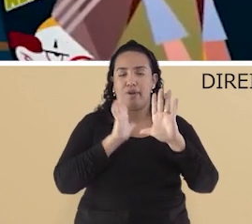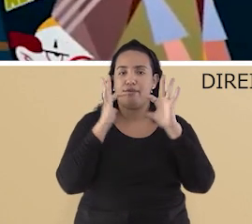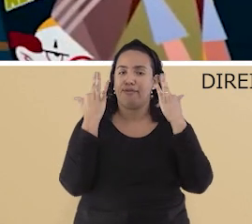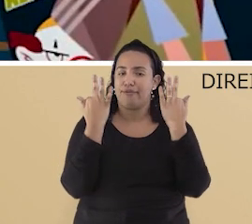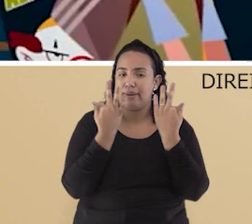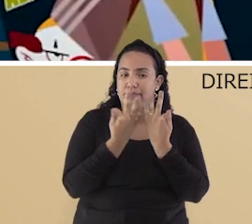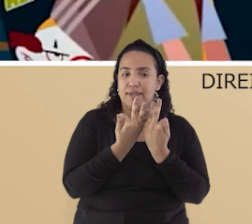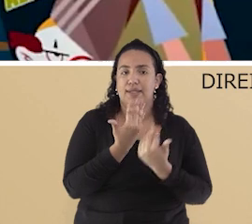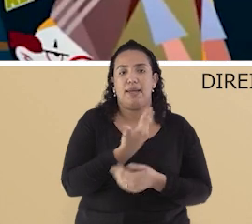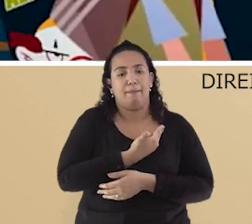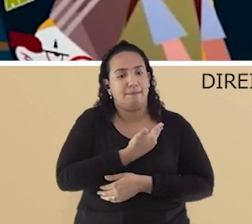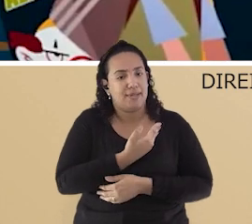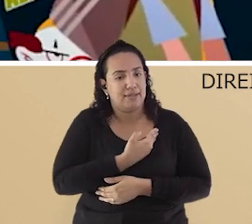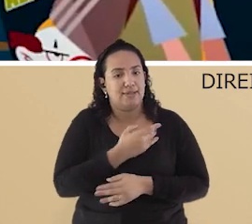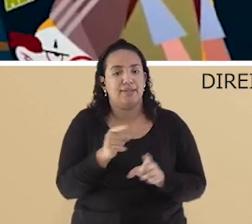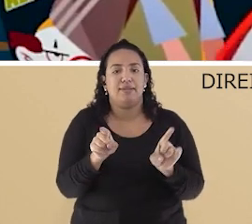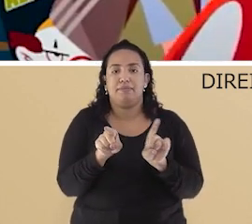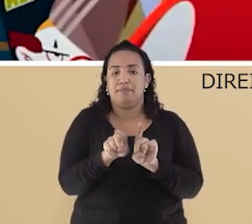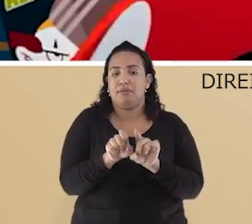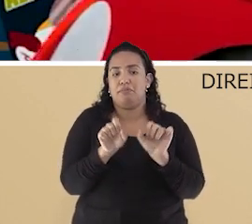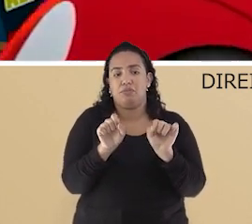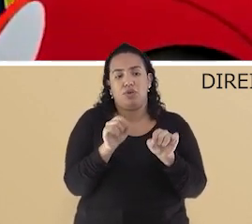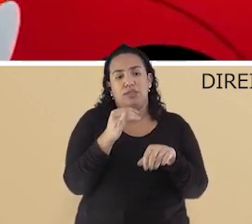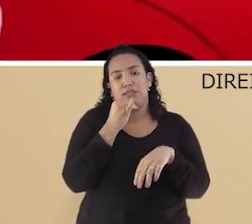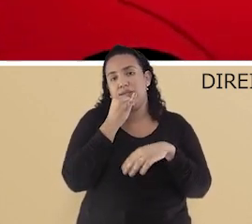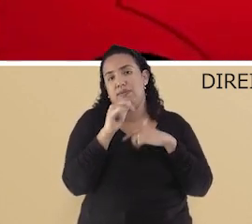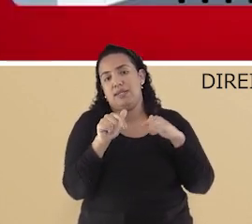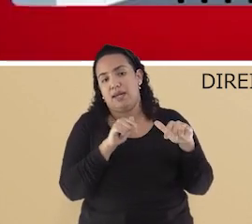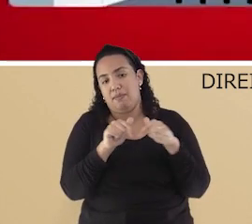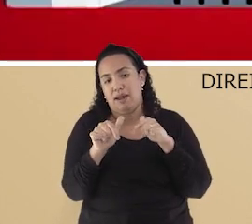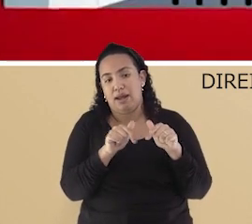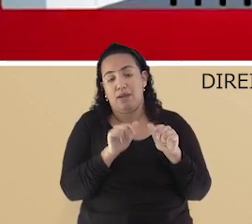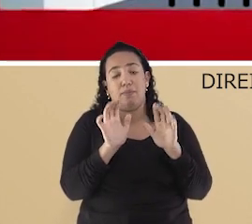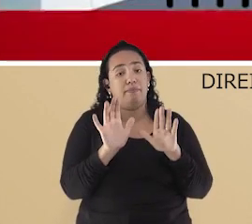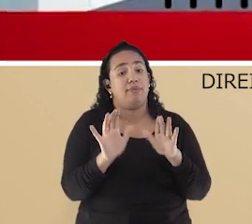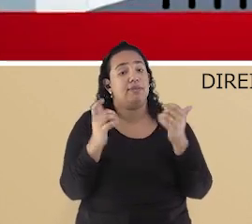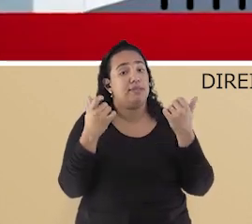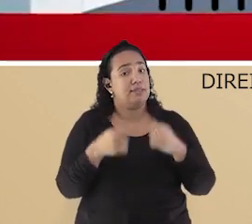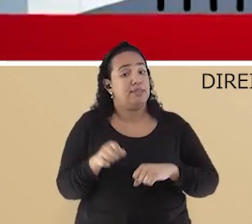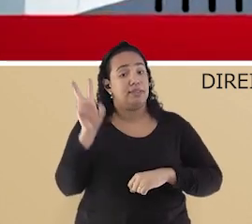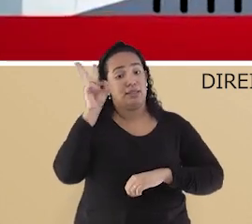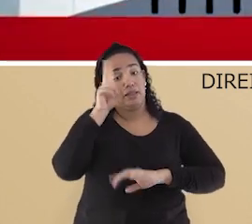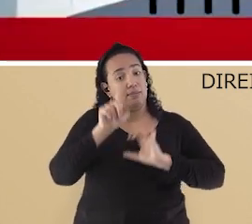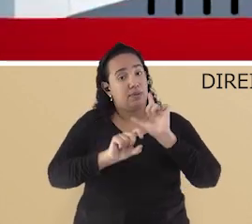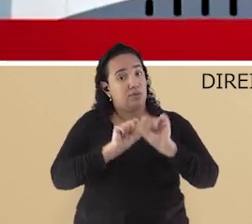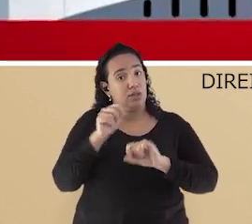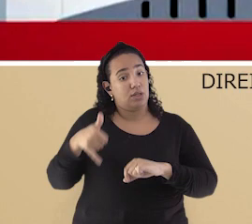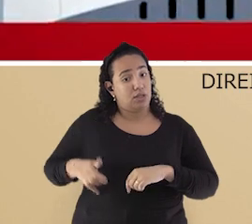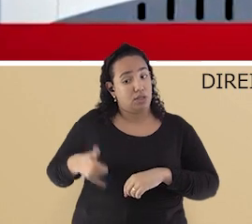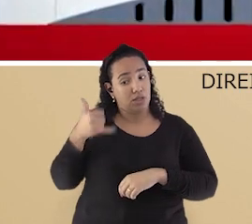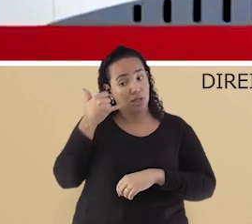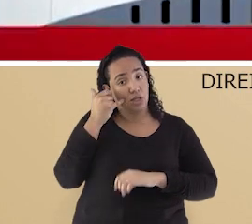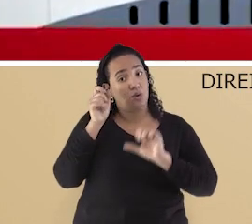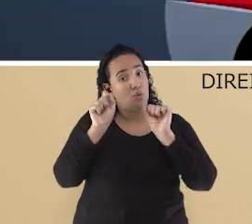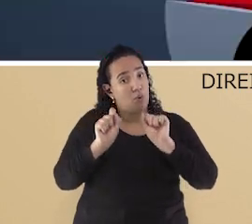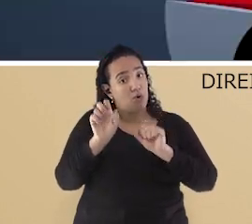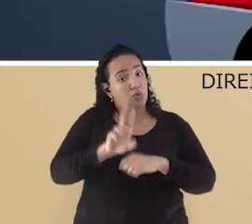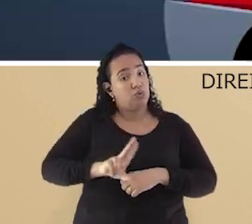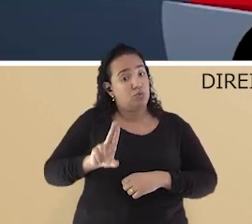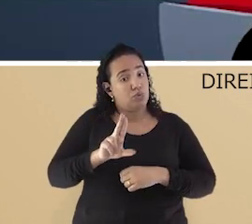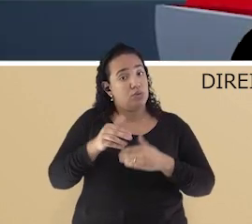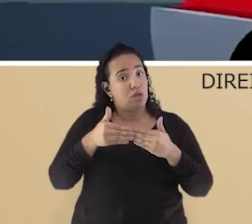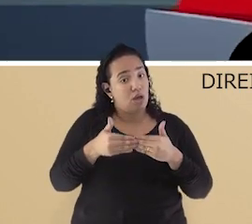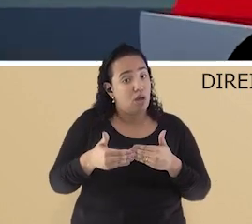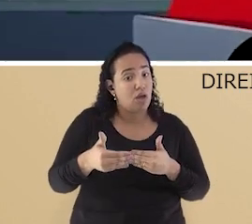com a família e com os amigos e usar também como instrumento de trabalho. Mas precisamos lembrar que são aparelhos duráveis e que não precisam